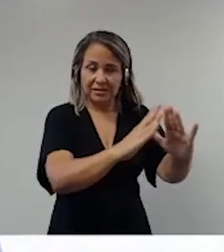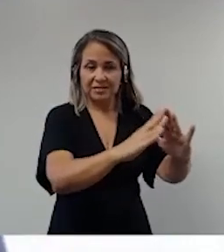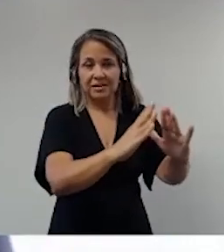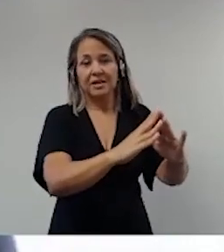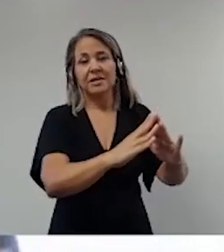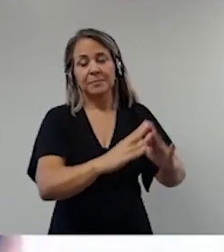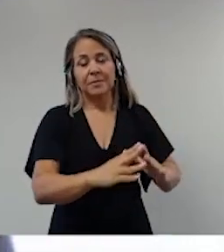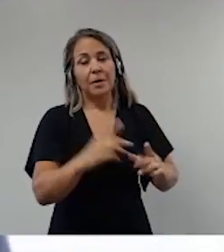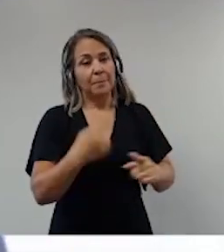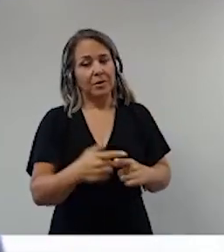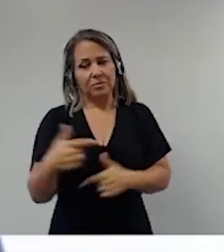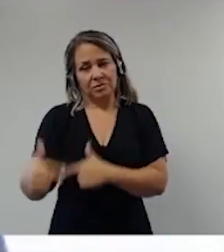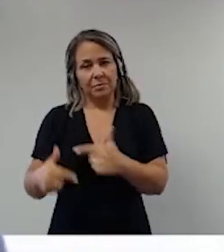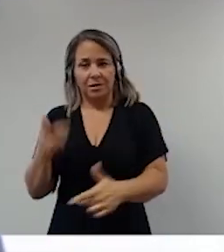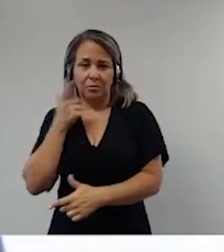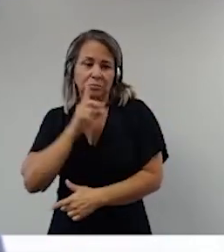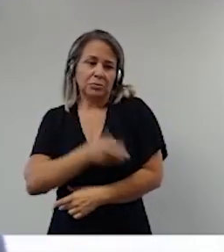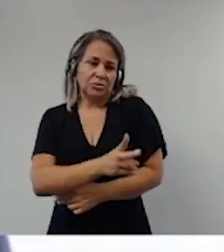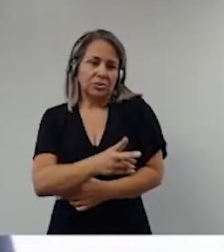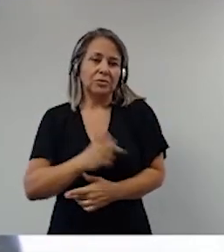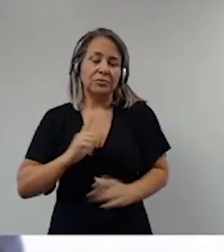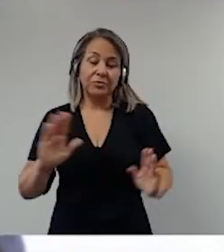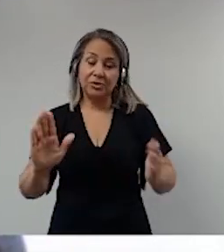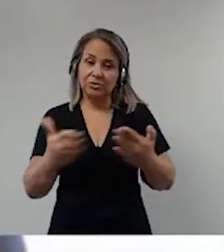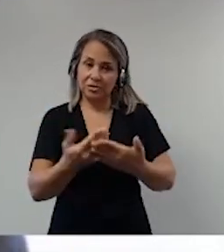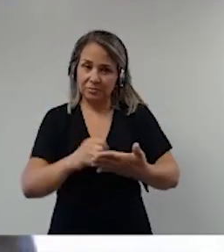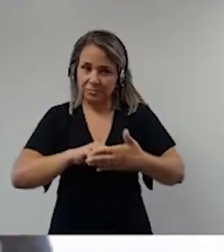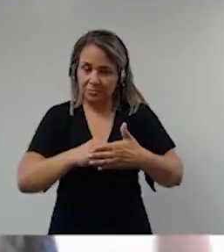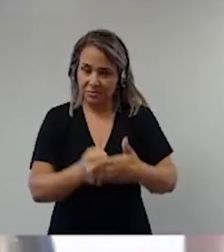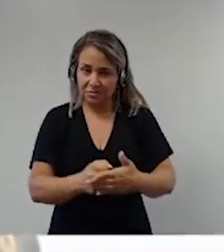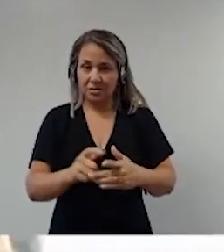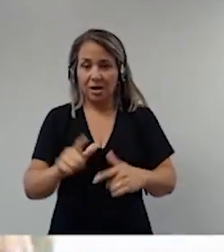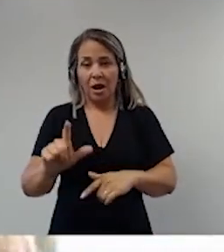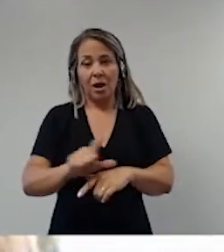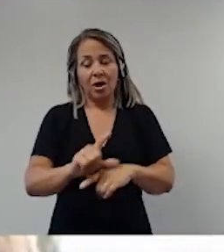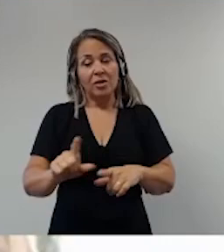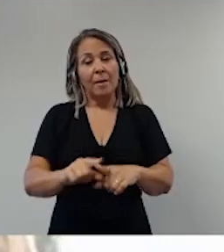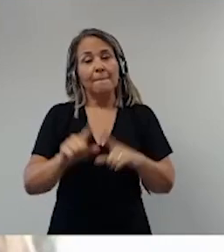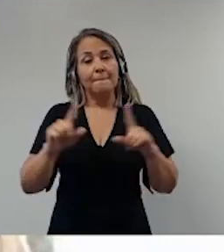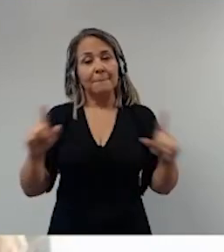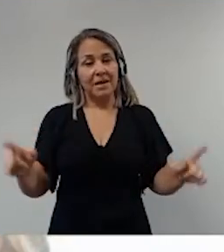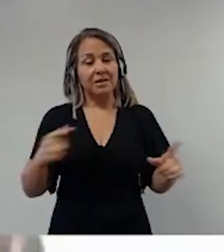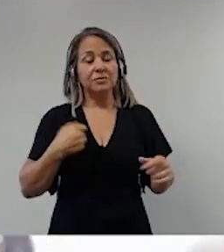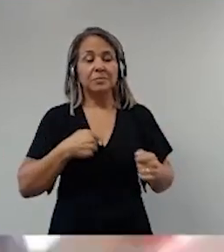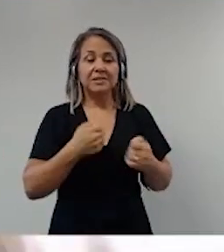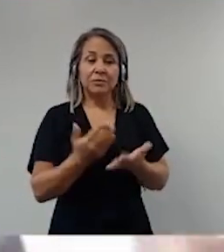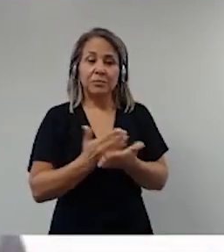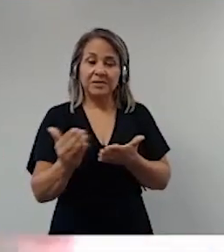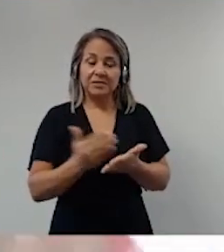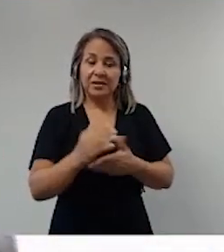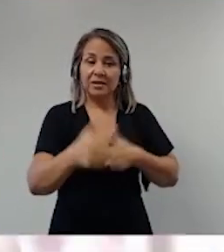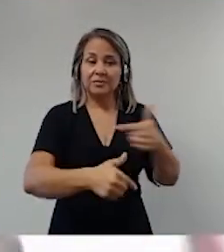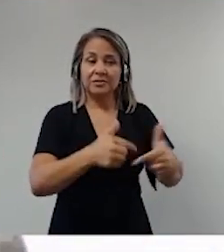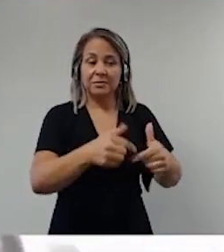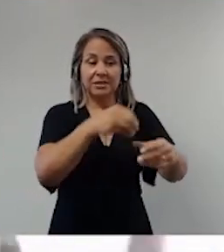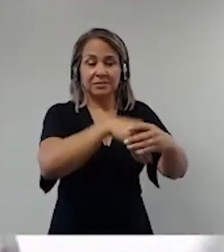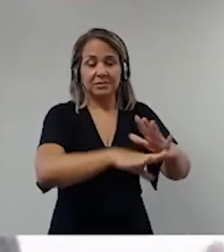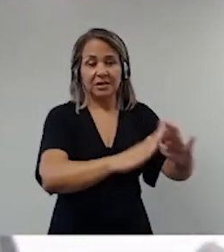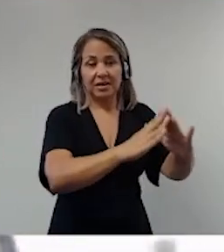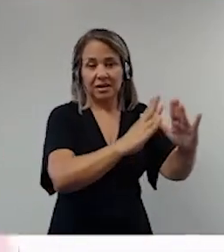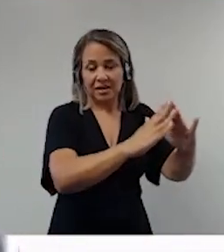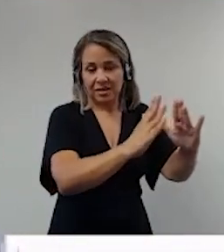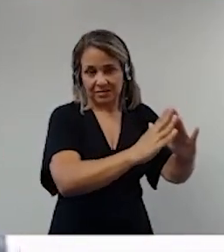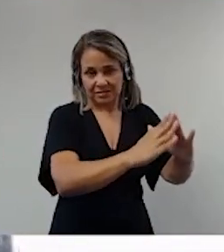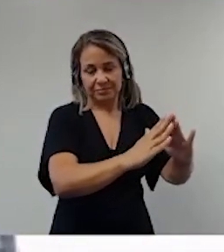trabalho continua, né? Por mais que a gente tenha lojas fechadas, quer dizer, a gente tinha um e-commerce aí vendendo ainda, então a gente continuava com as